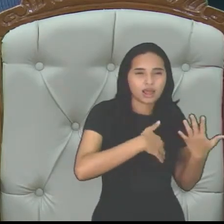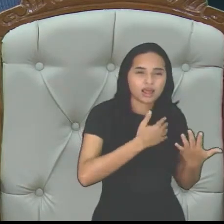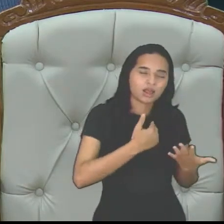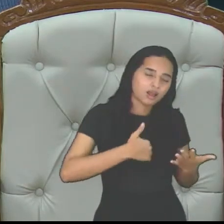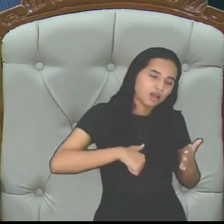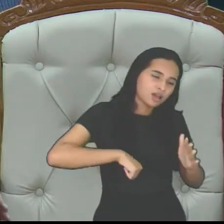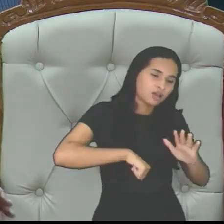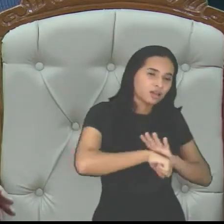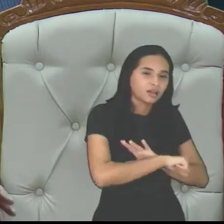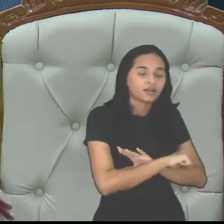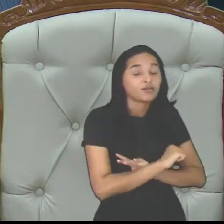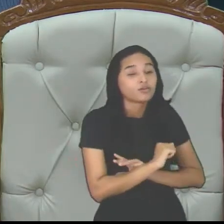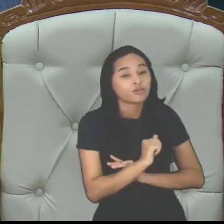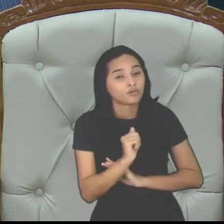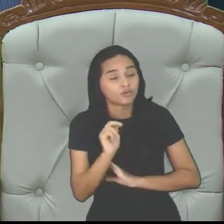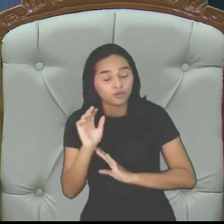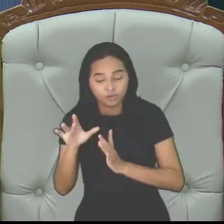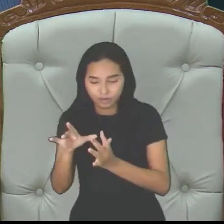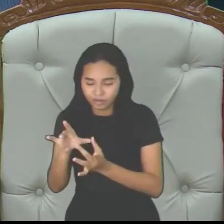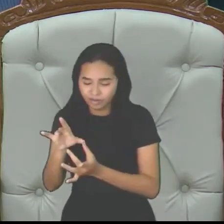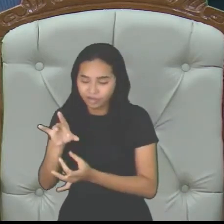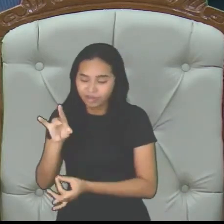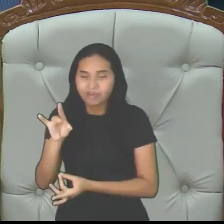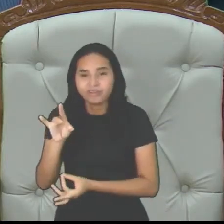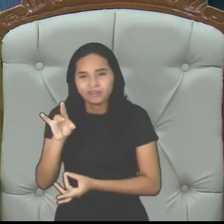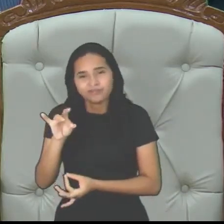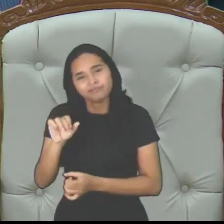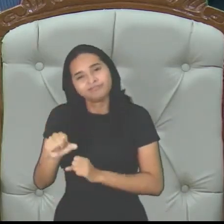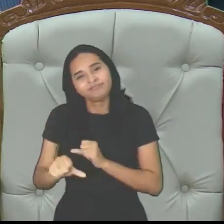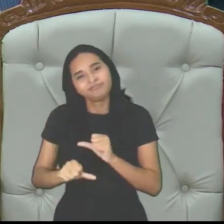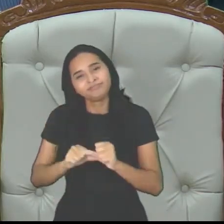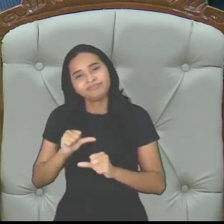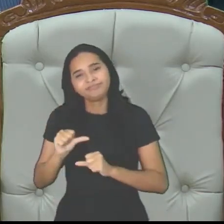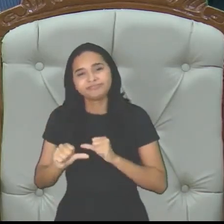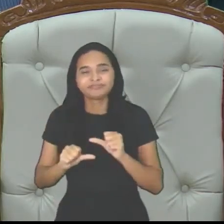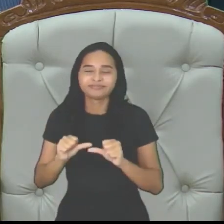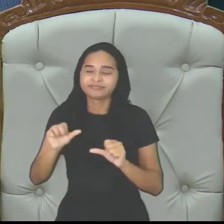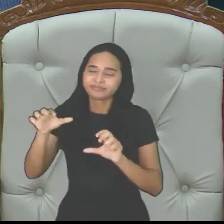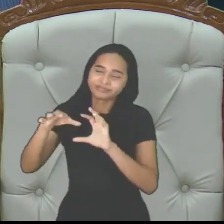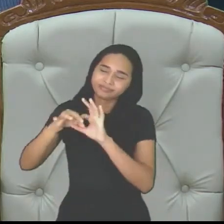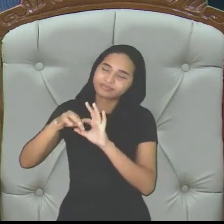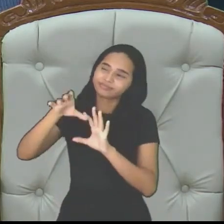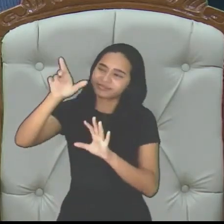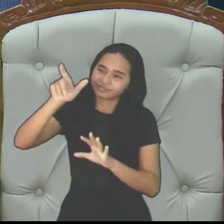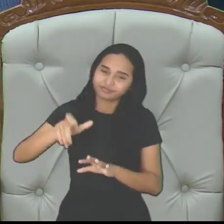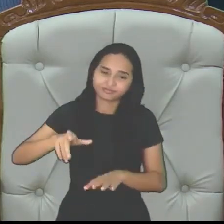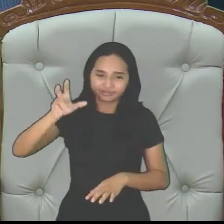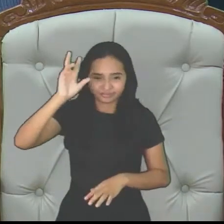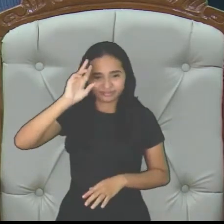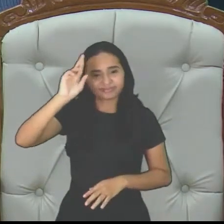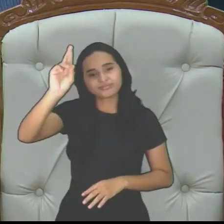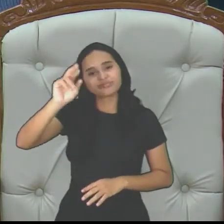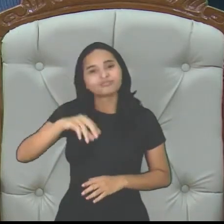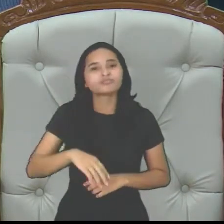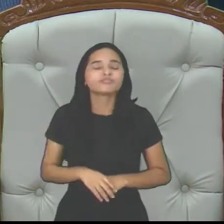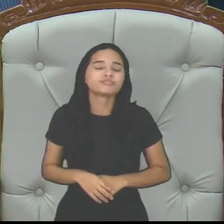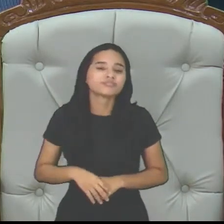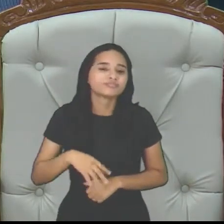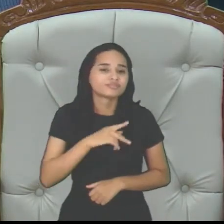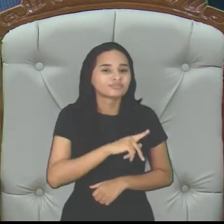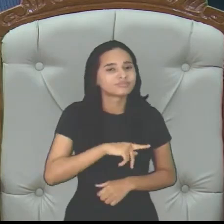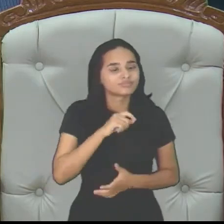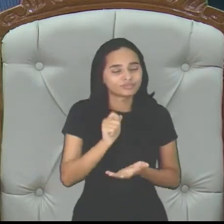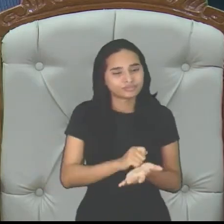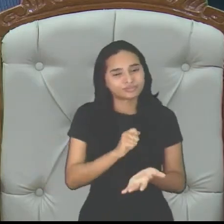nosso homem espiritual, ele é transformado na presença do Senhor. Quando Paulo escreve